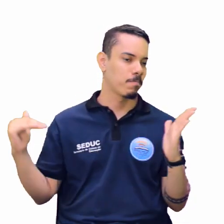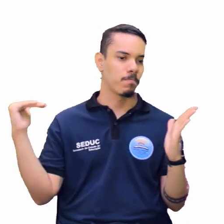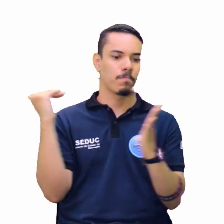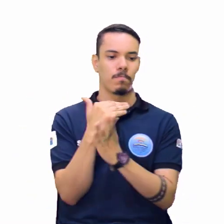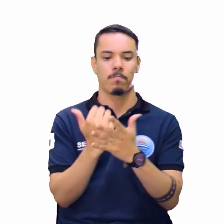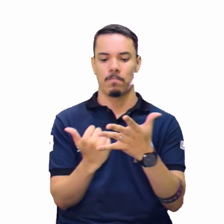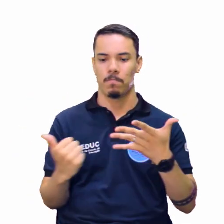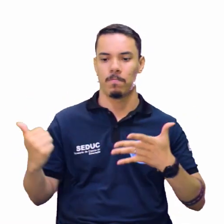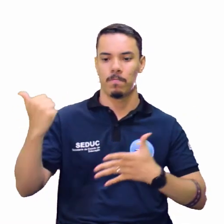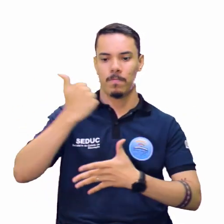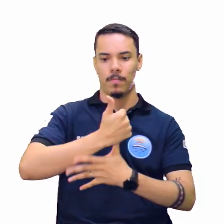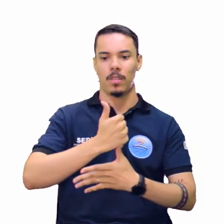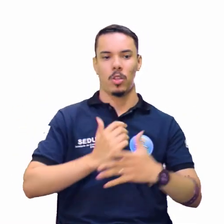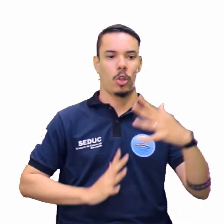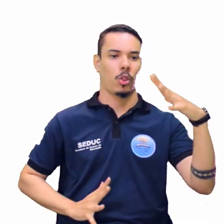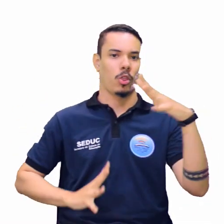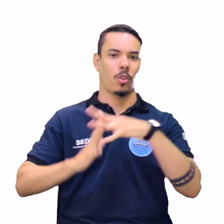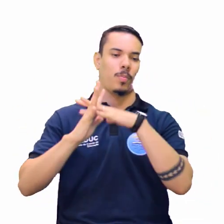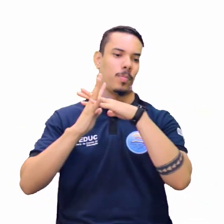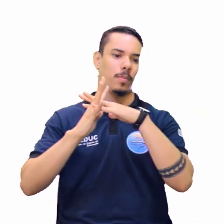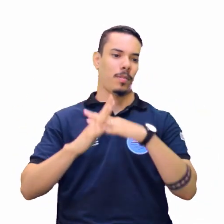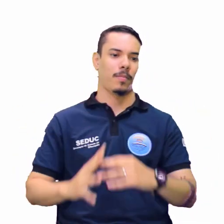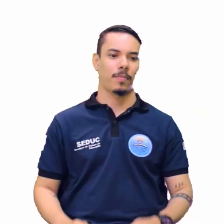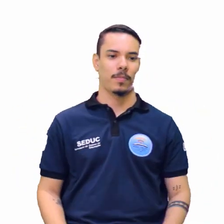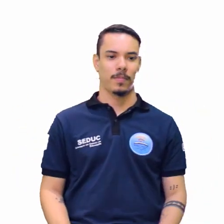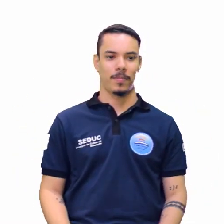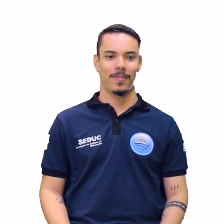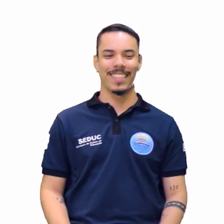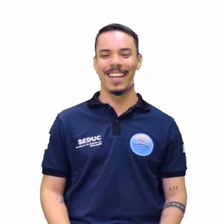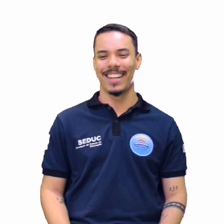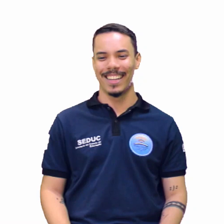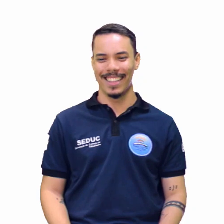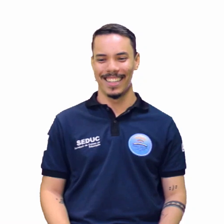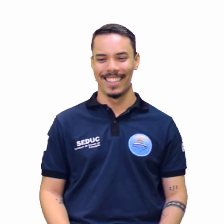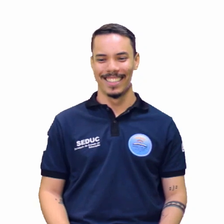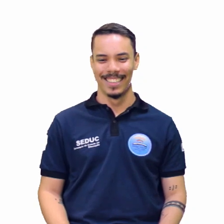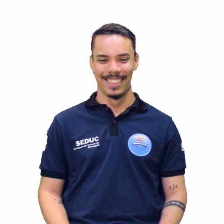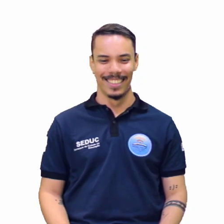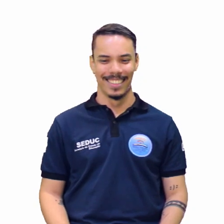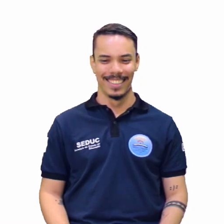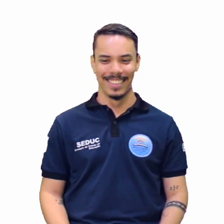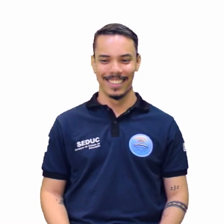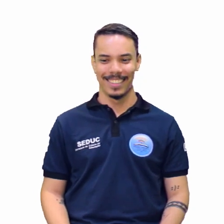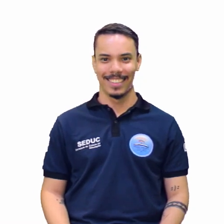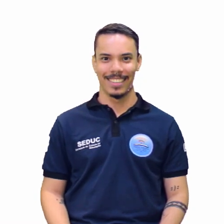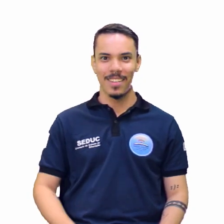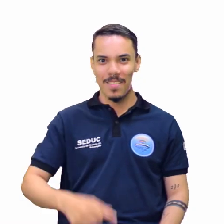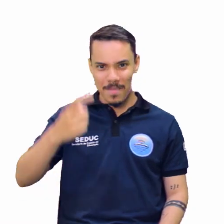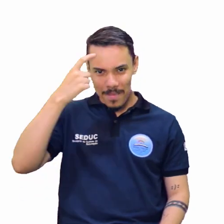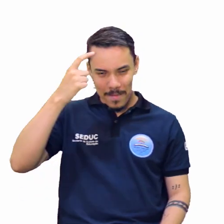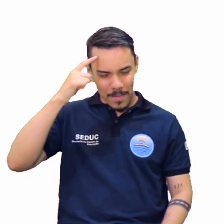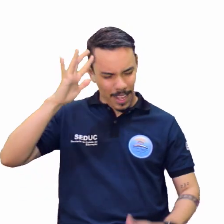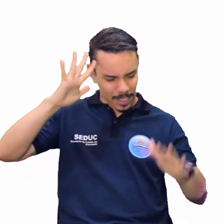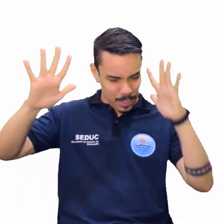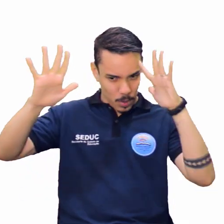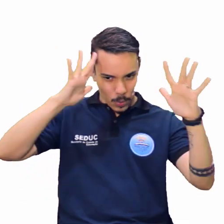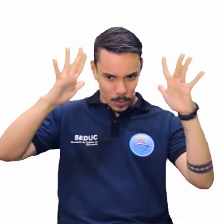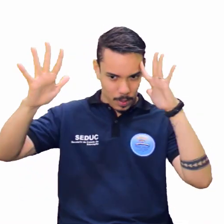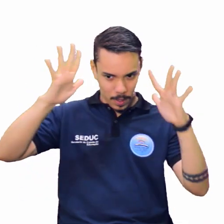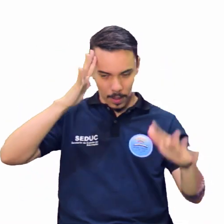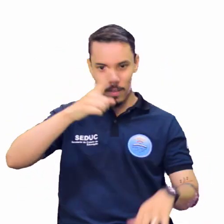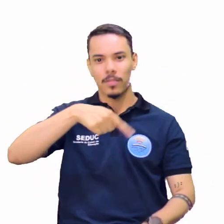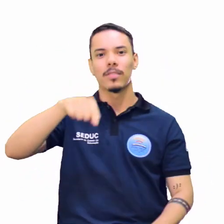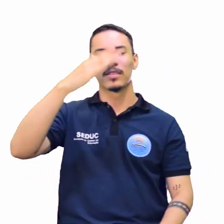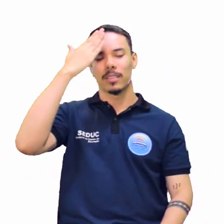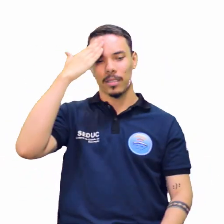médico É como diz assim não vou falar que não posso tá bom pensa aí que eu tenho certeza que